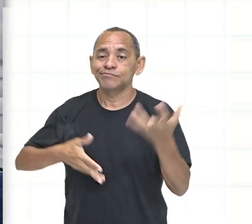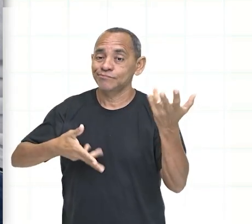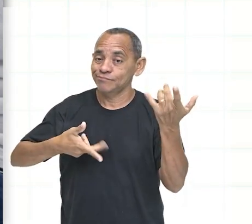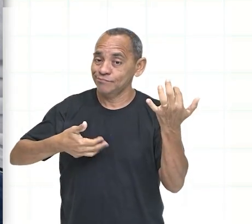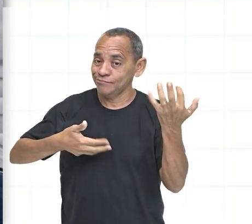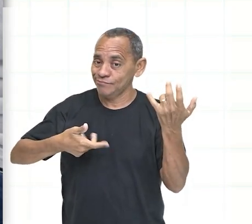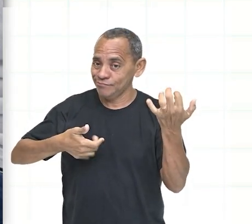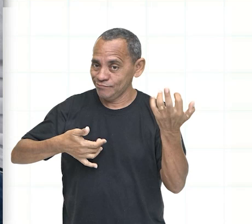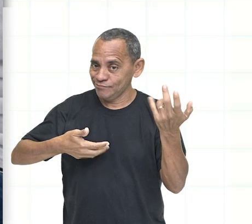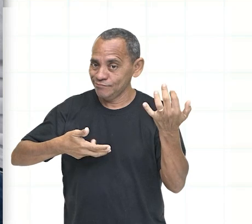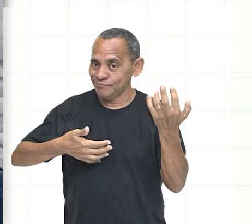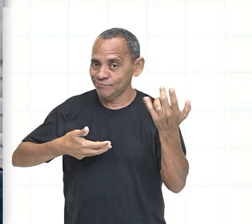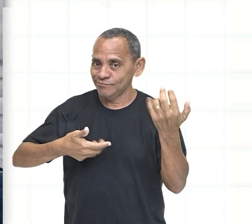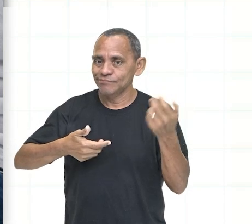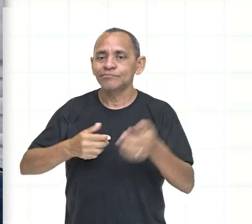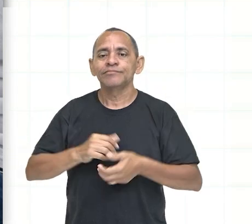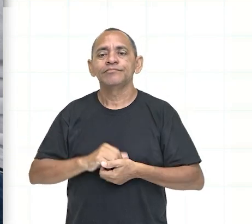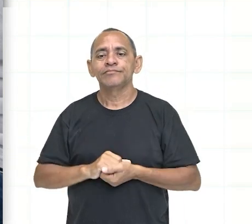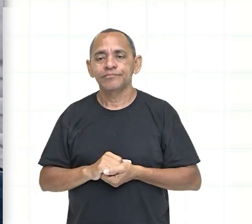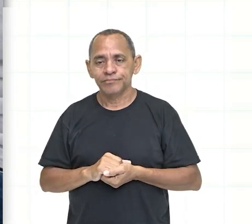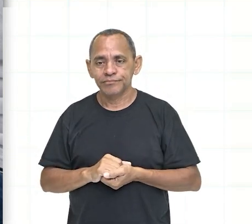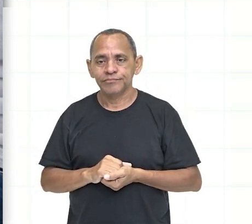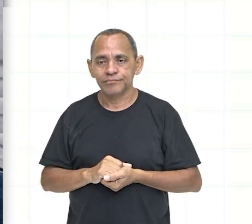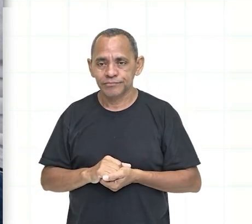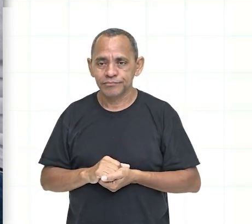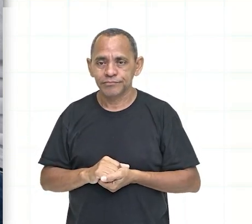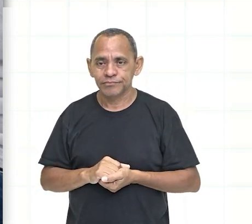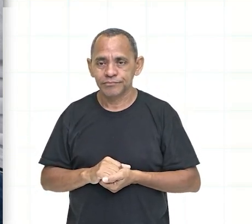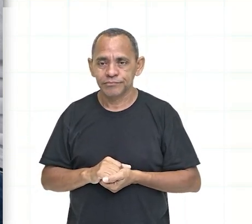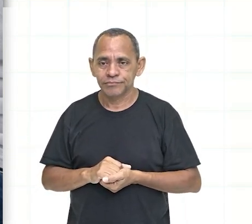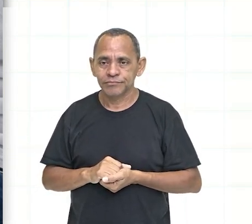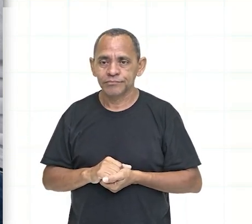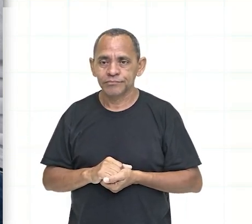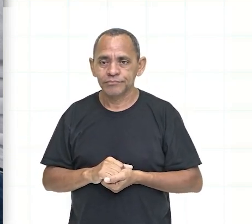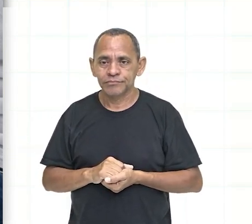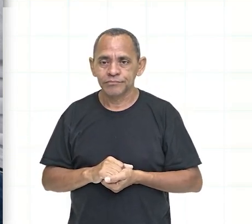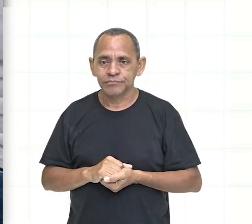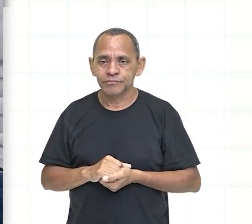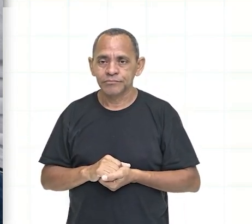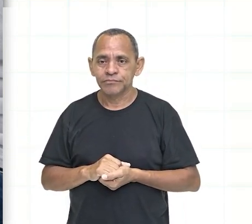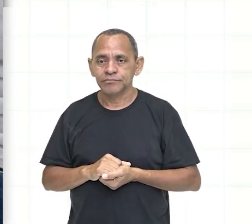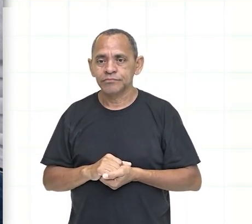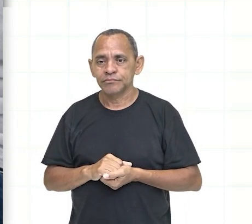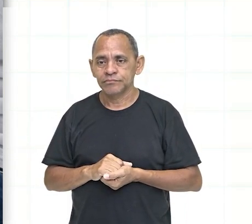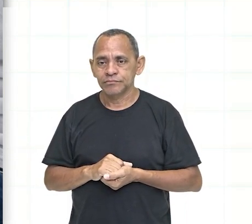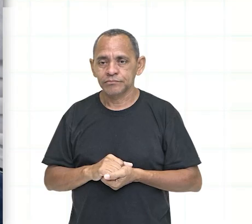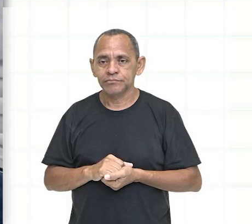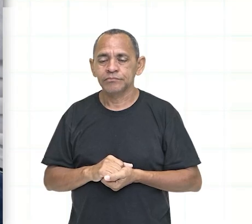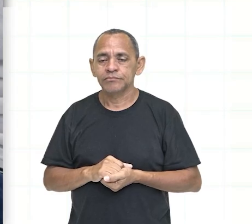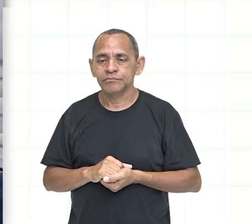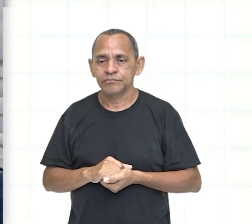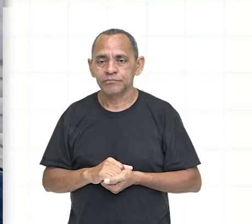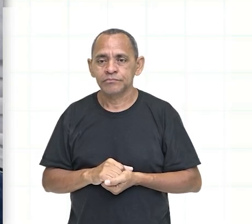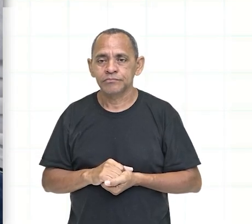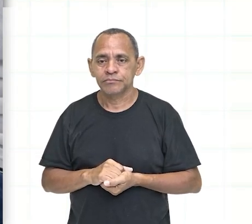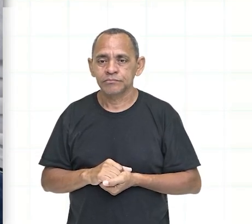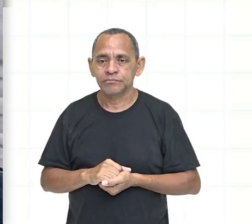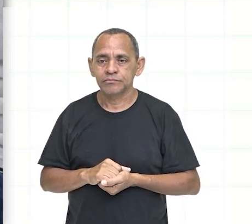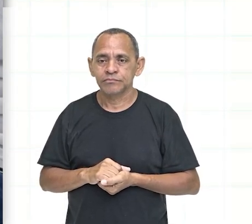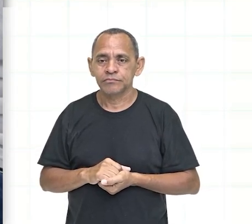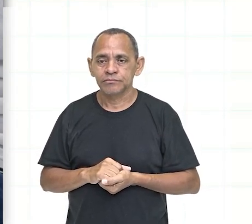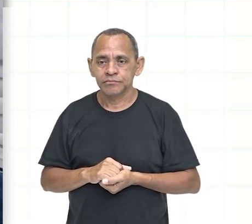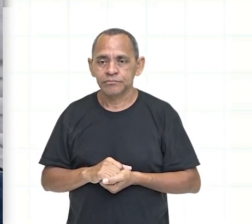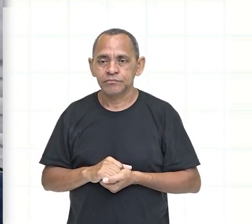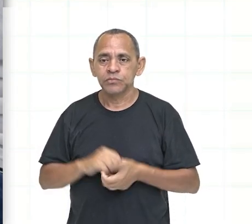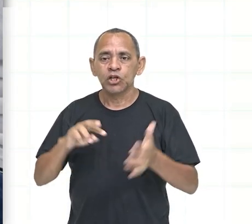violão, tá? Guitar, ele é um falso cognato, tá? Porque ele não é guitarra, ele é violão, tá? Significa